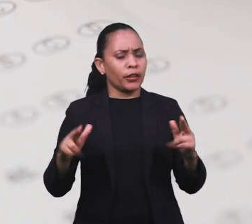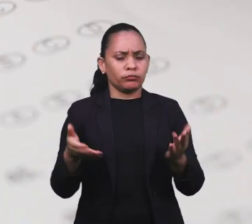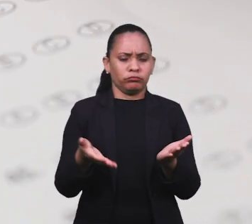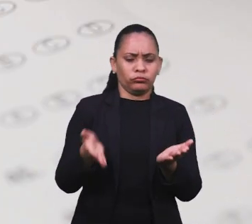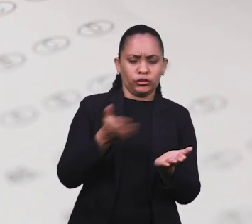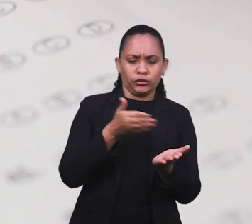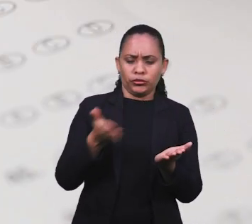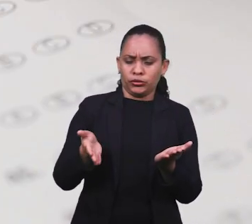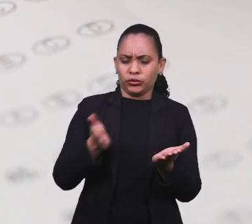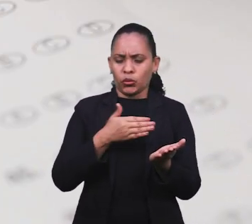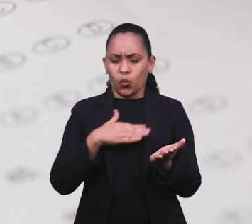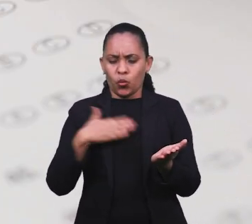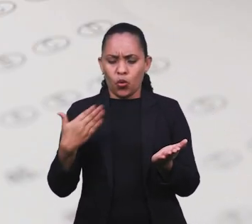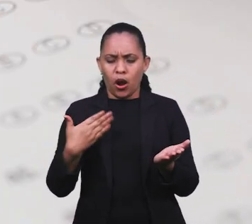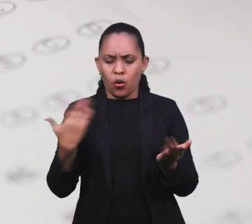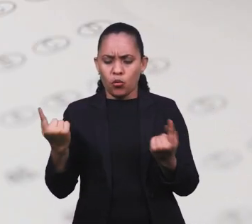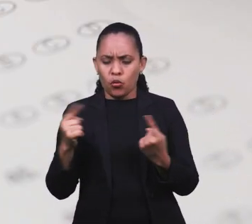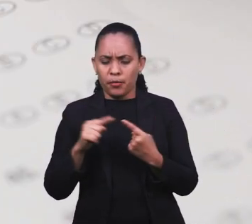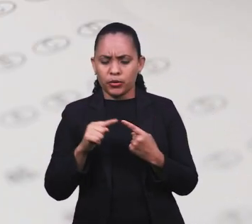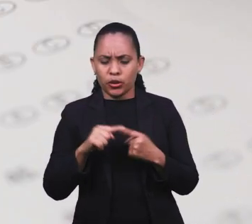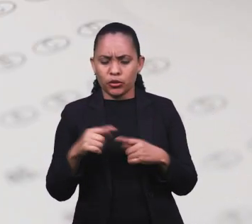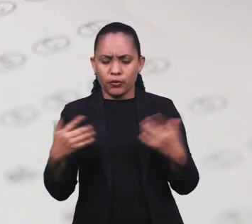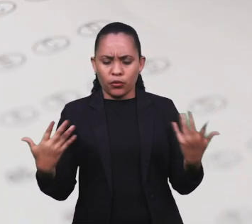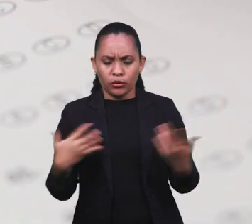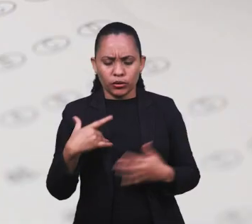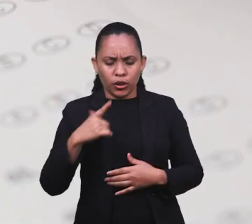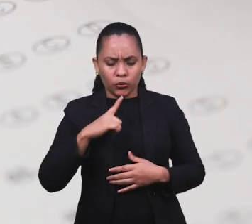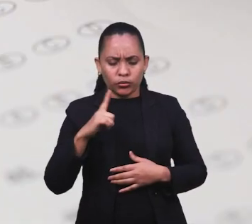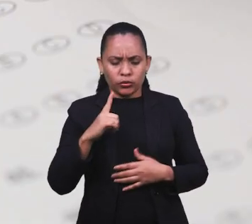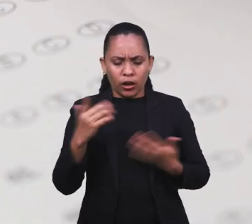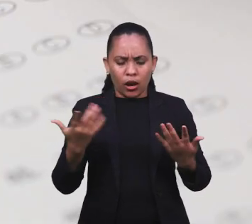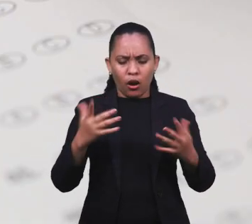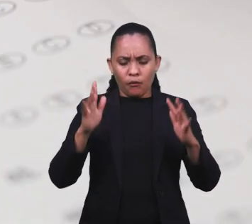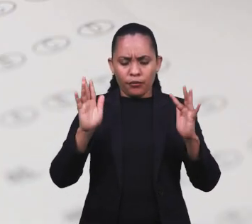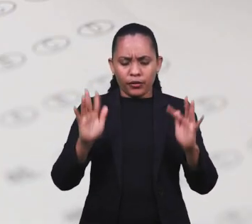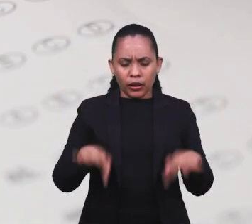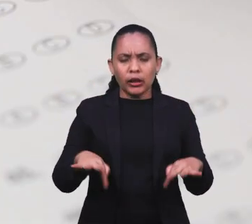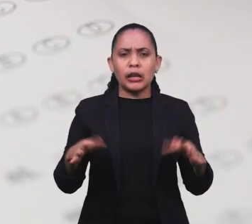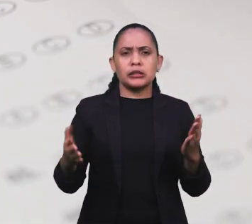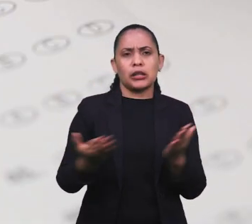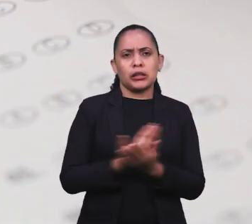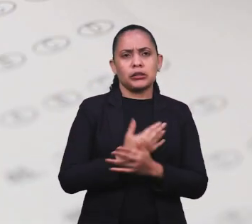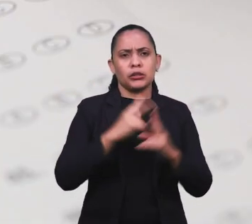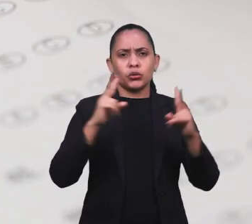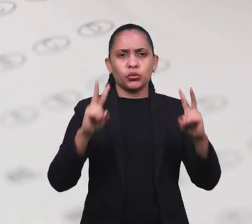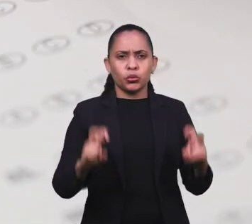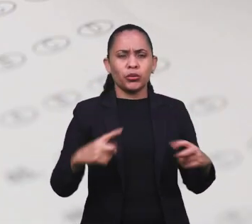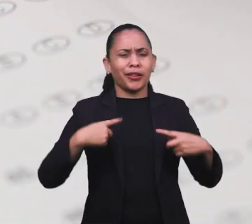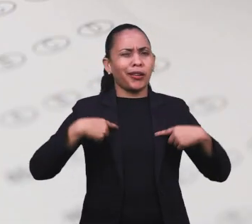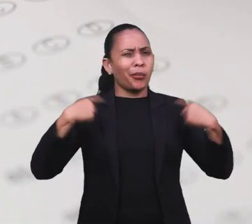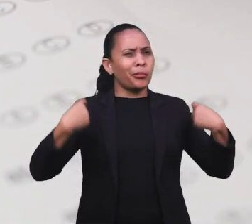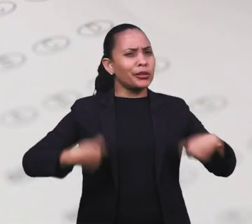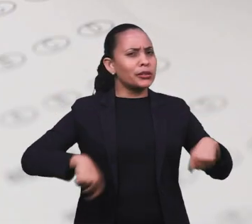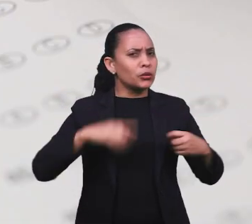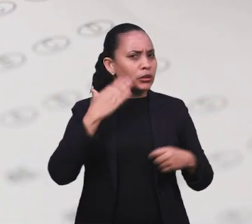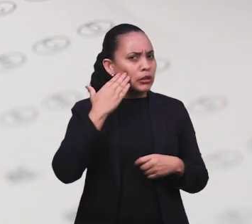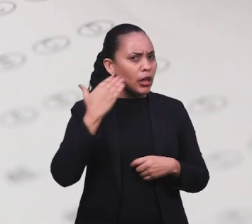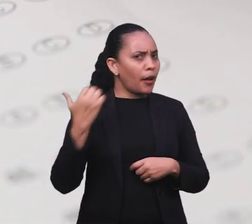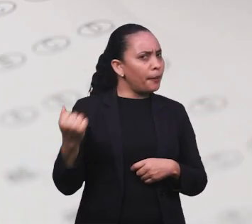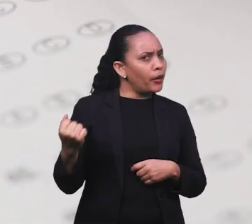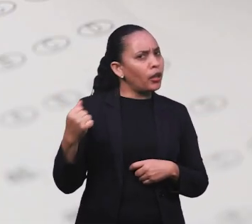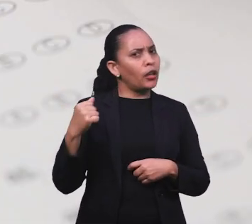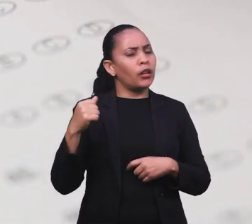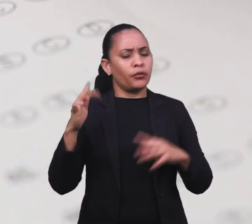várias divisões aqui. Qual que é o objetivo que eu tenho ao terminar esse assunto? O que eu preciso